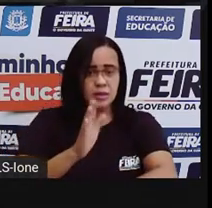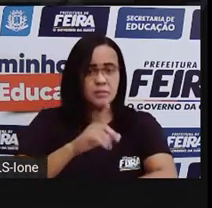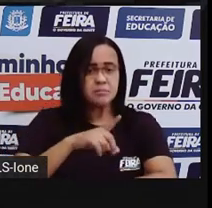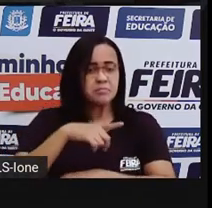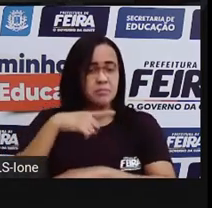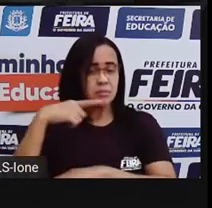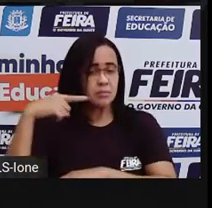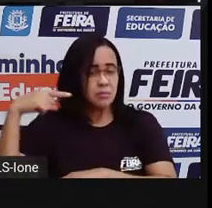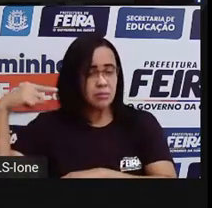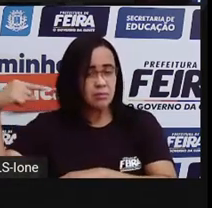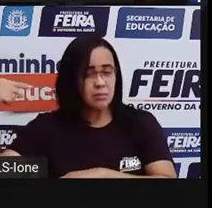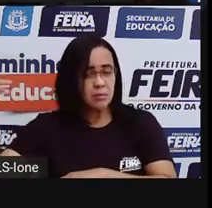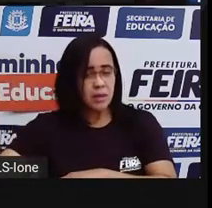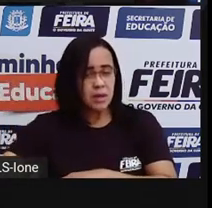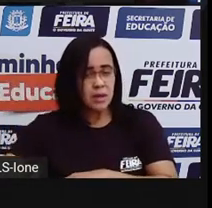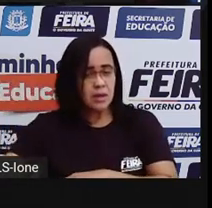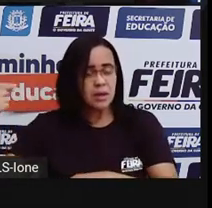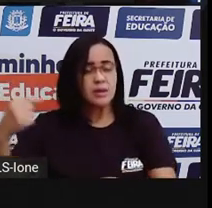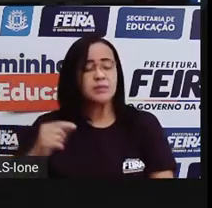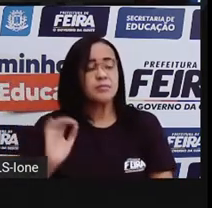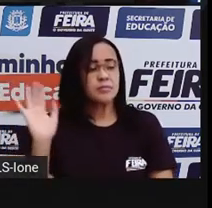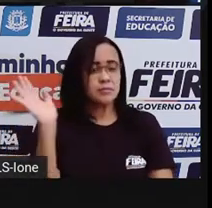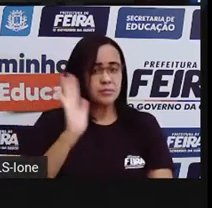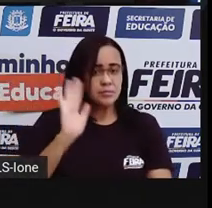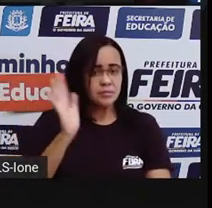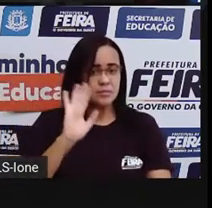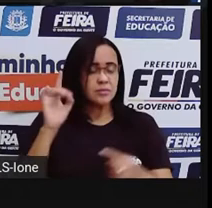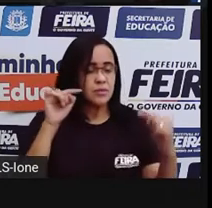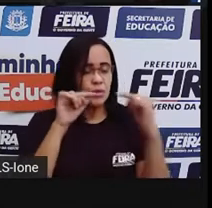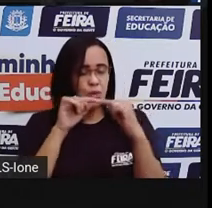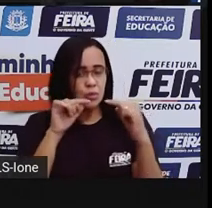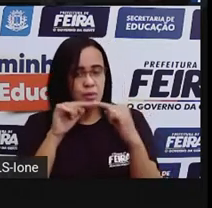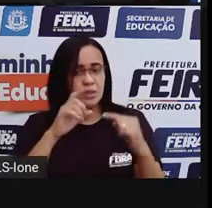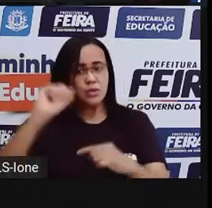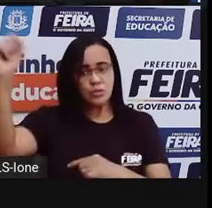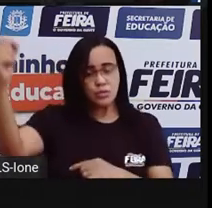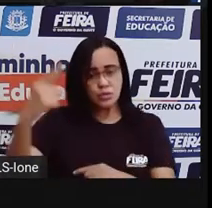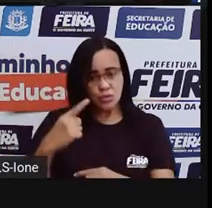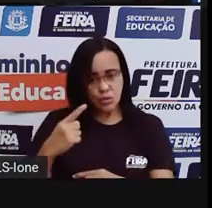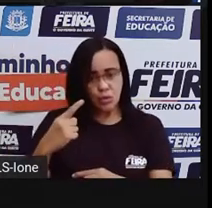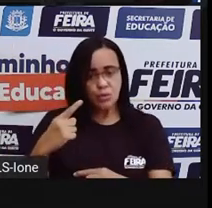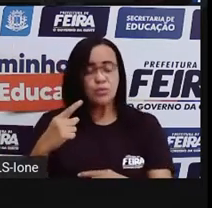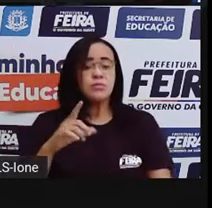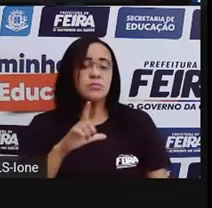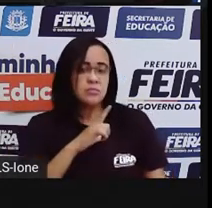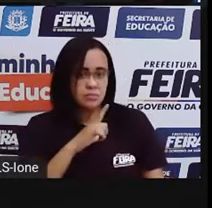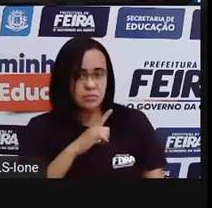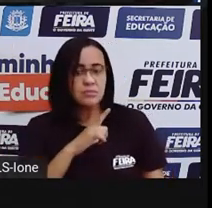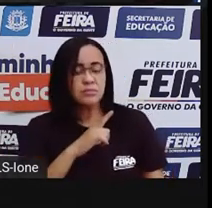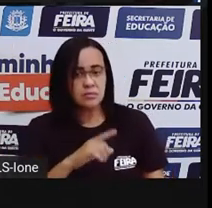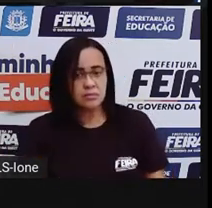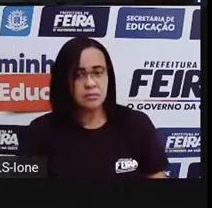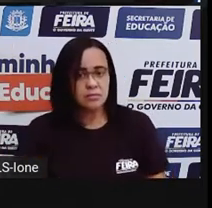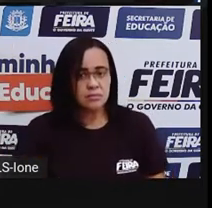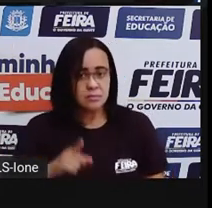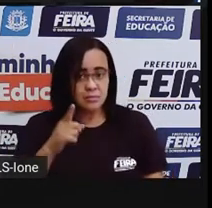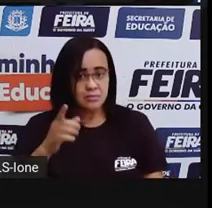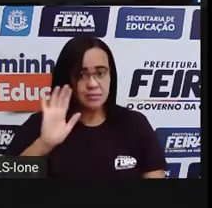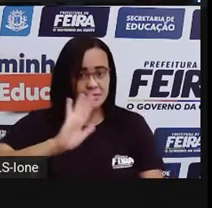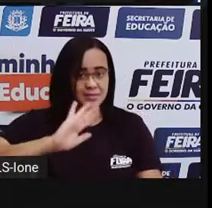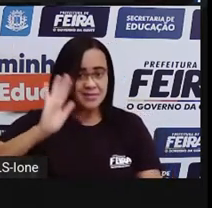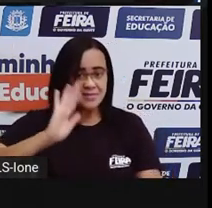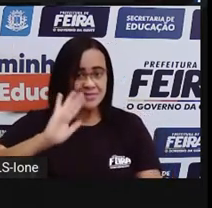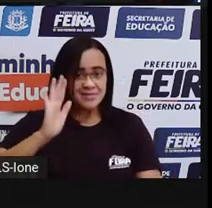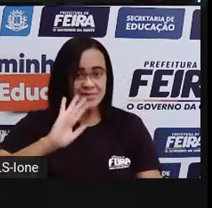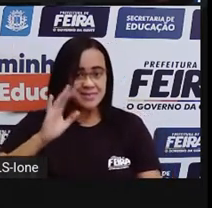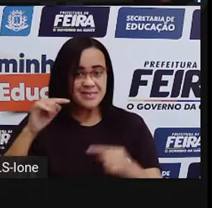quase dando tchau pra gente. Olha o sol dando tchauzinho, o sol dando tchauzinho aí pra gente. Porque ele quer dizer